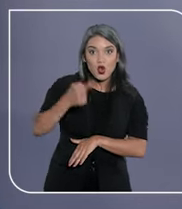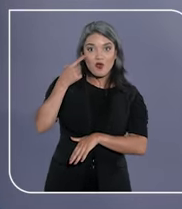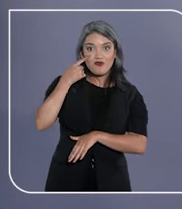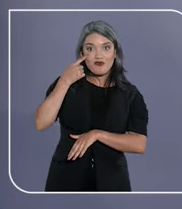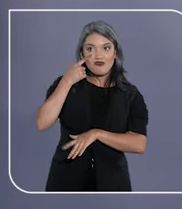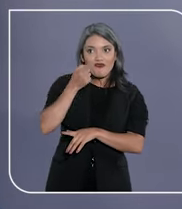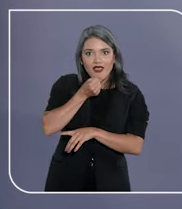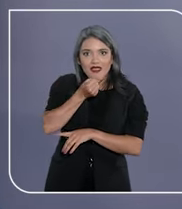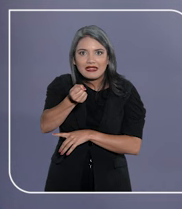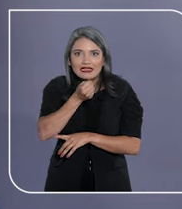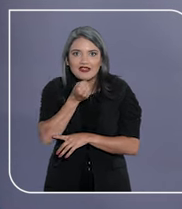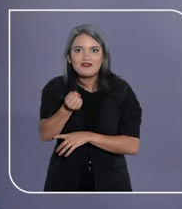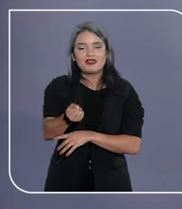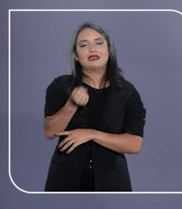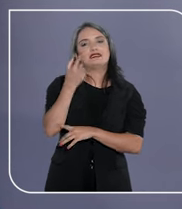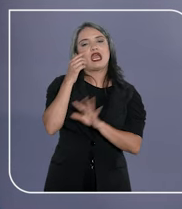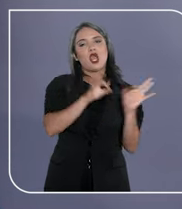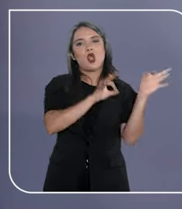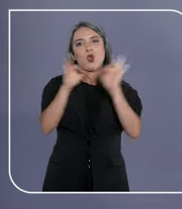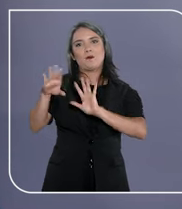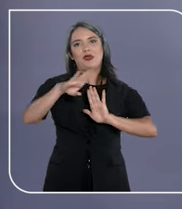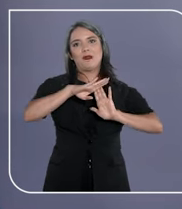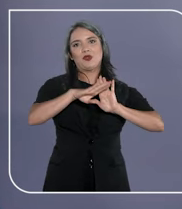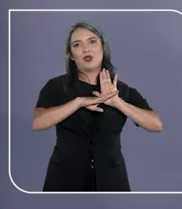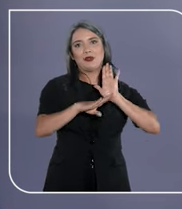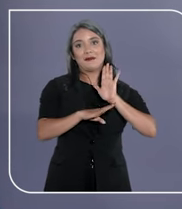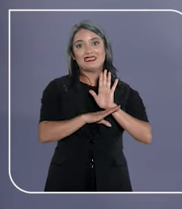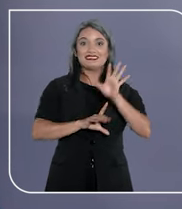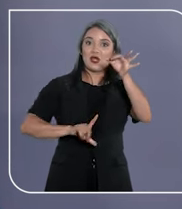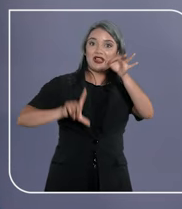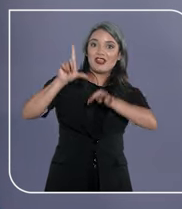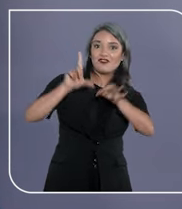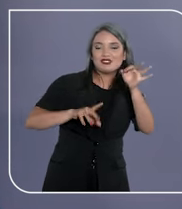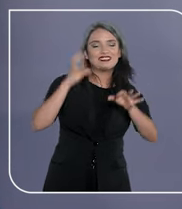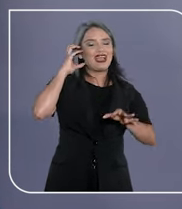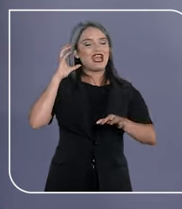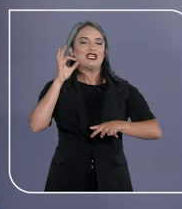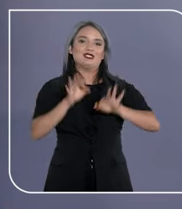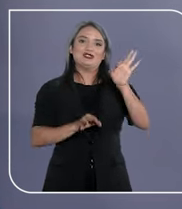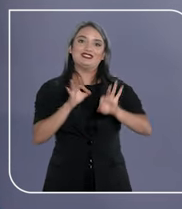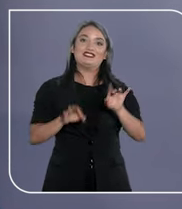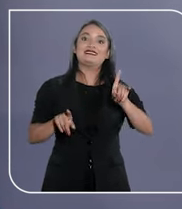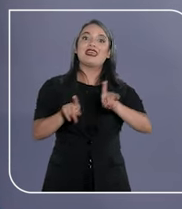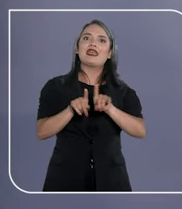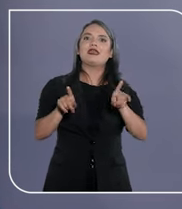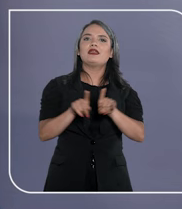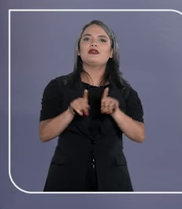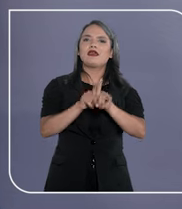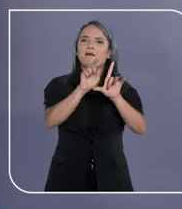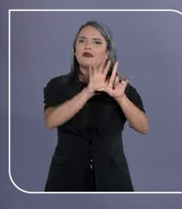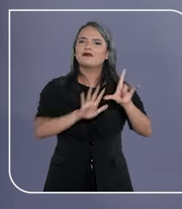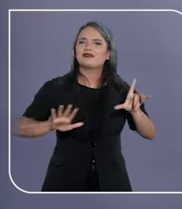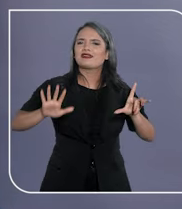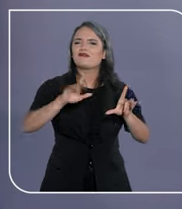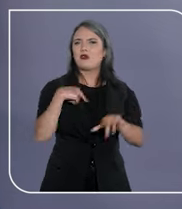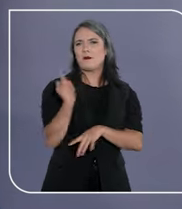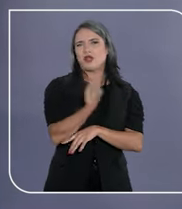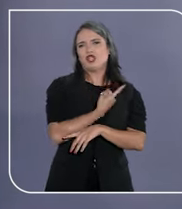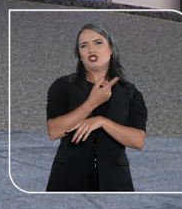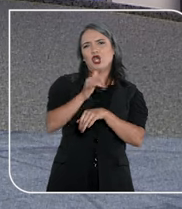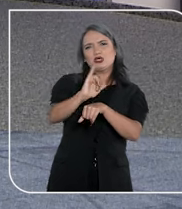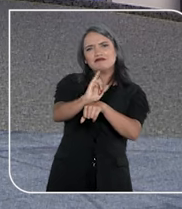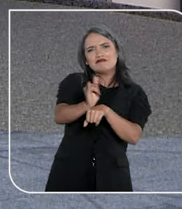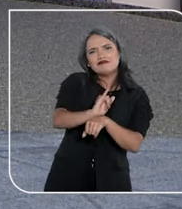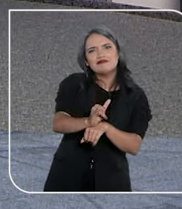outras entrevistas, acompanhe a programação da TV e da Rádio Justiça e os nossos canais nas principais plataformas de vídeo e